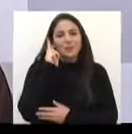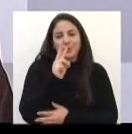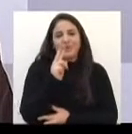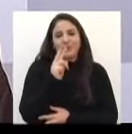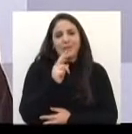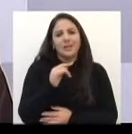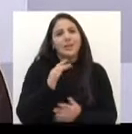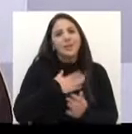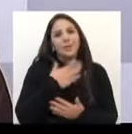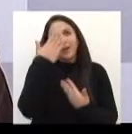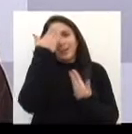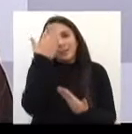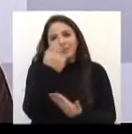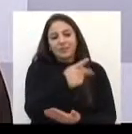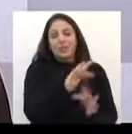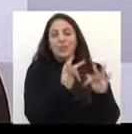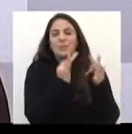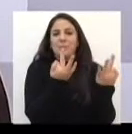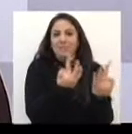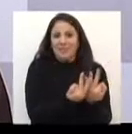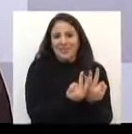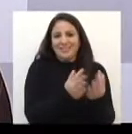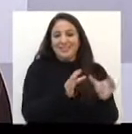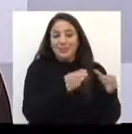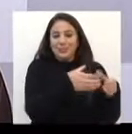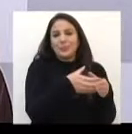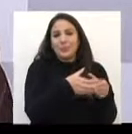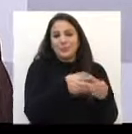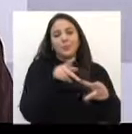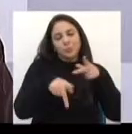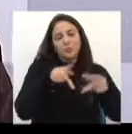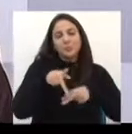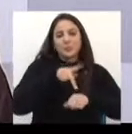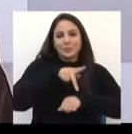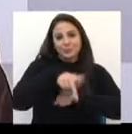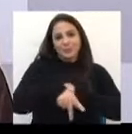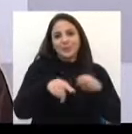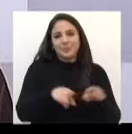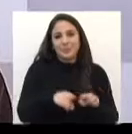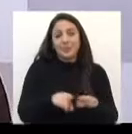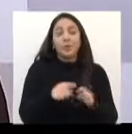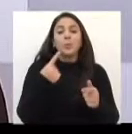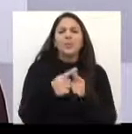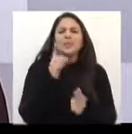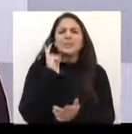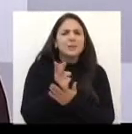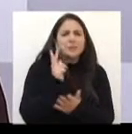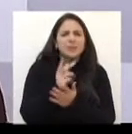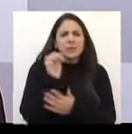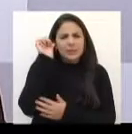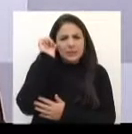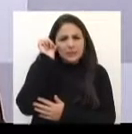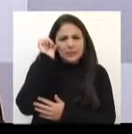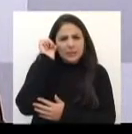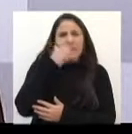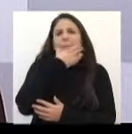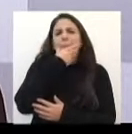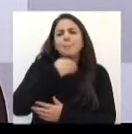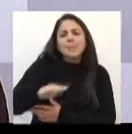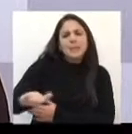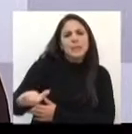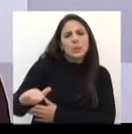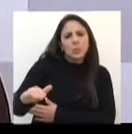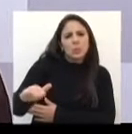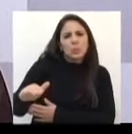muito a essa família, e a população de Passo Fundo deve. Porque a cada menino daqueles que certamente teria um